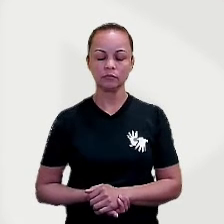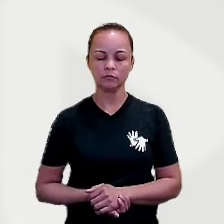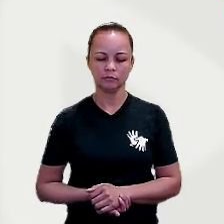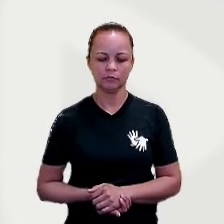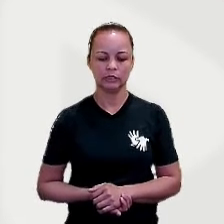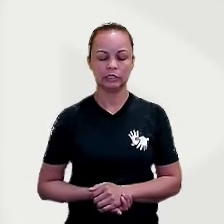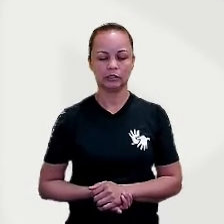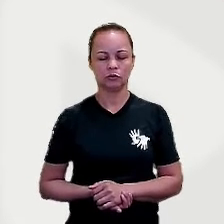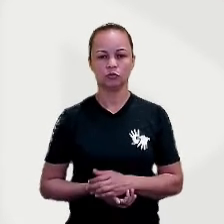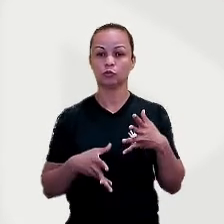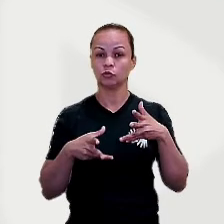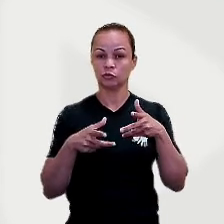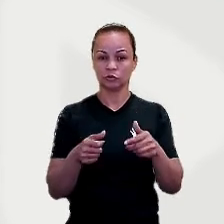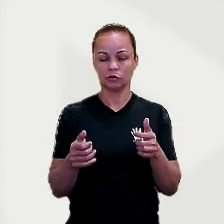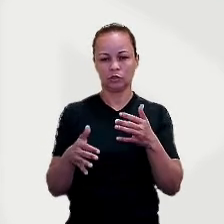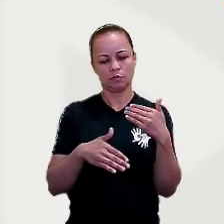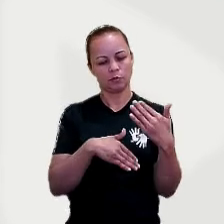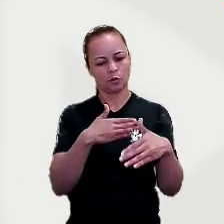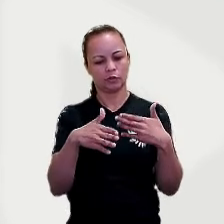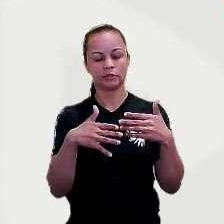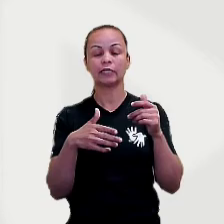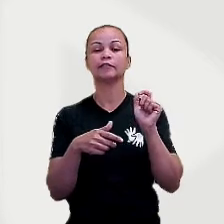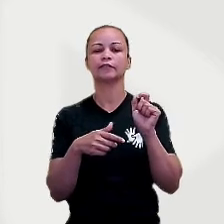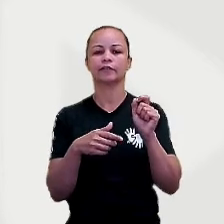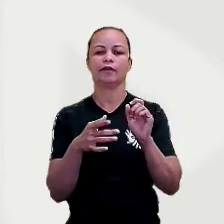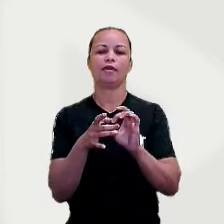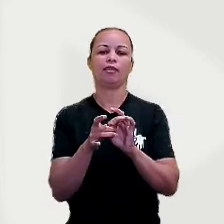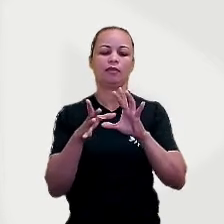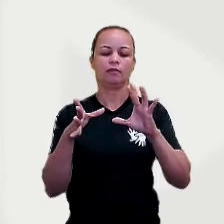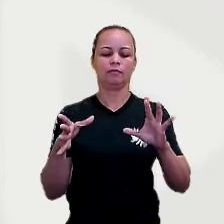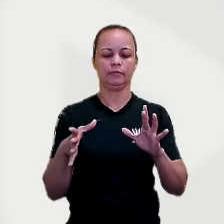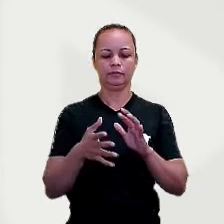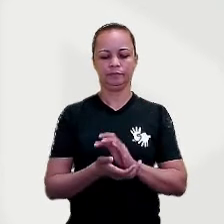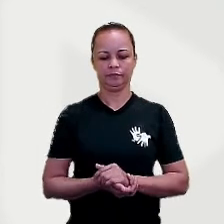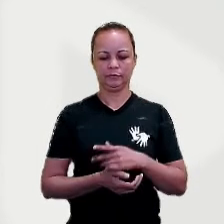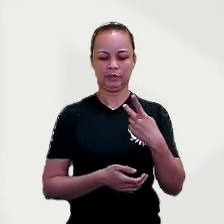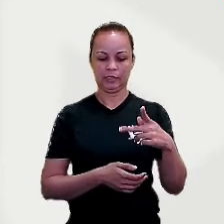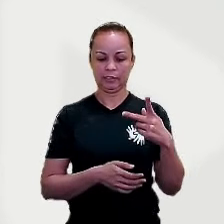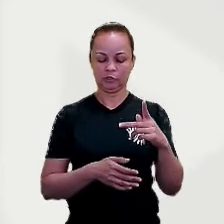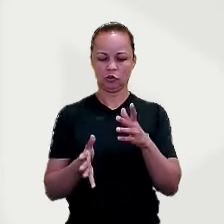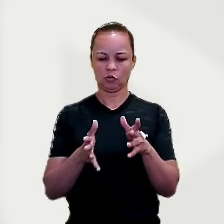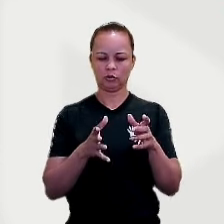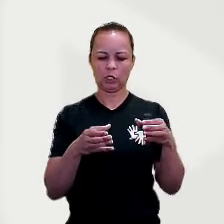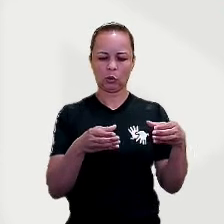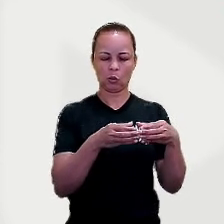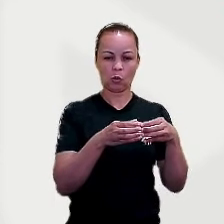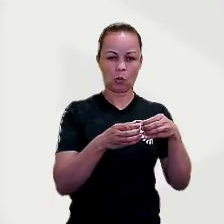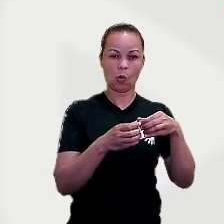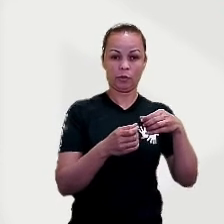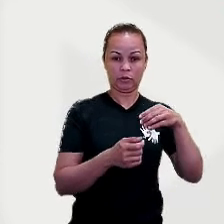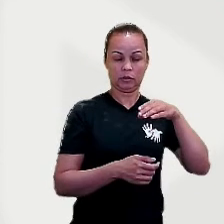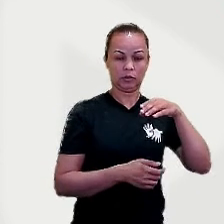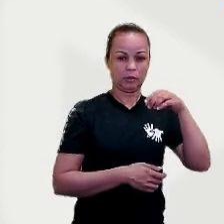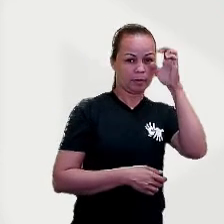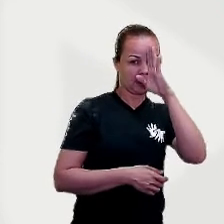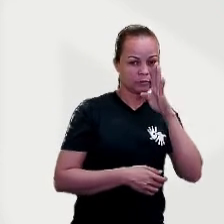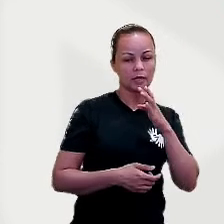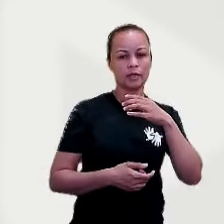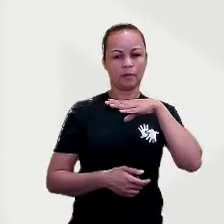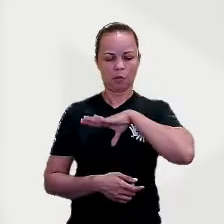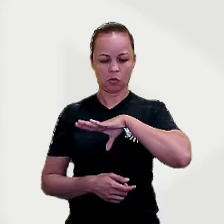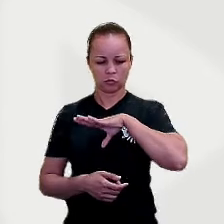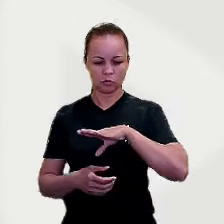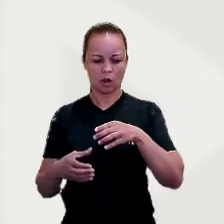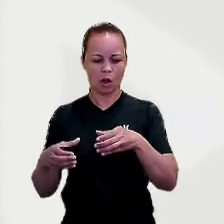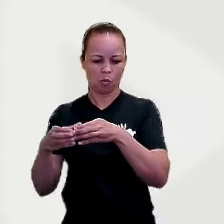Então, tudo isso levou ao processo de independência. Esse choque dos interesses entre a elite portuguesa e a elite brasileira deu início ao processo